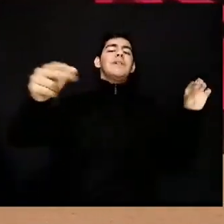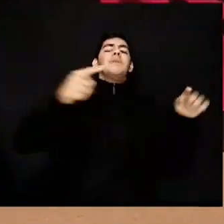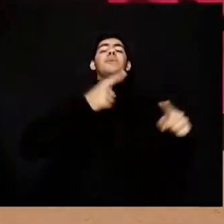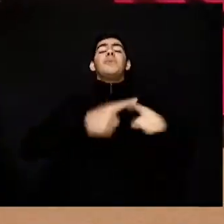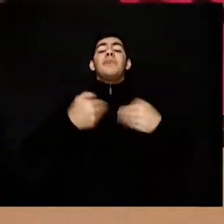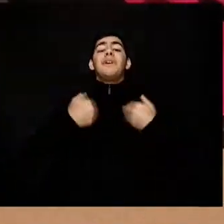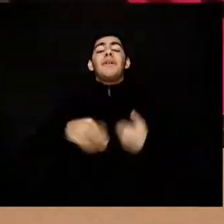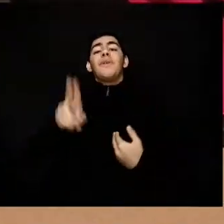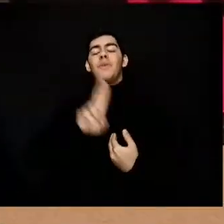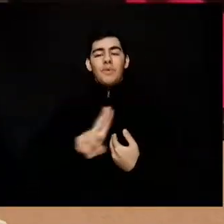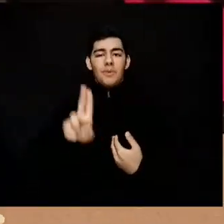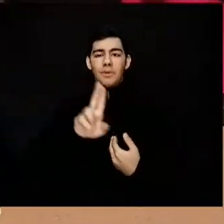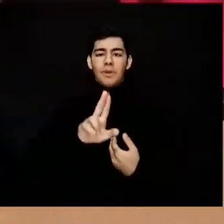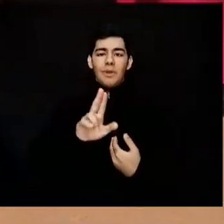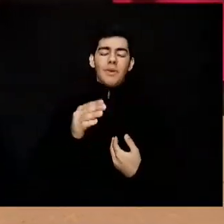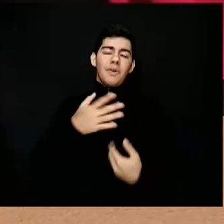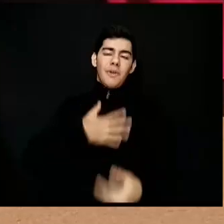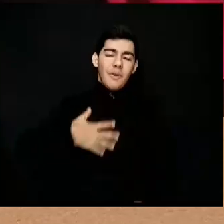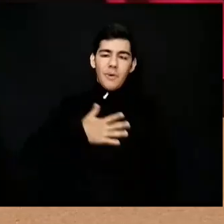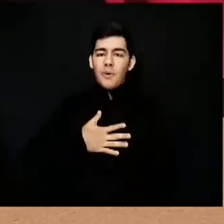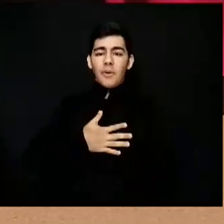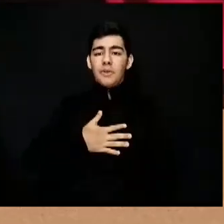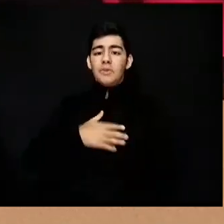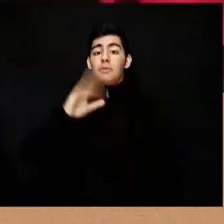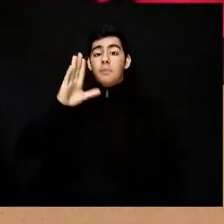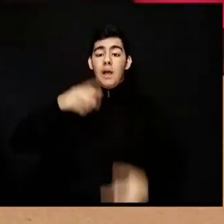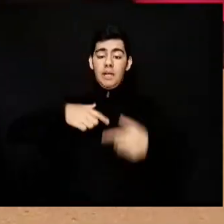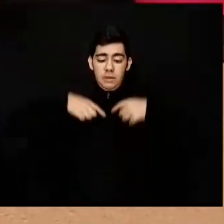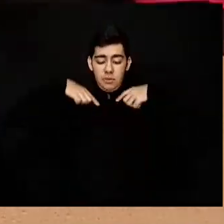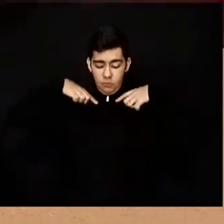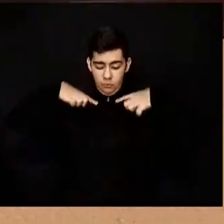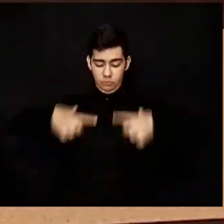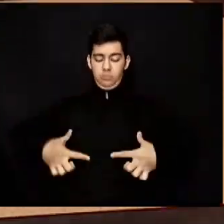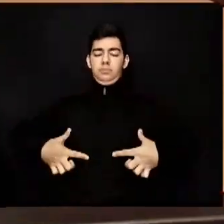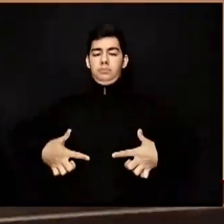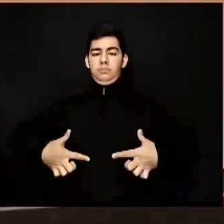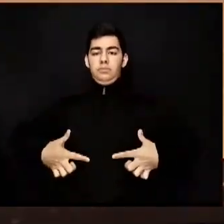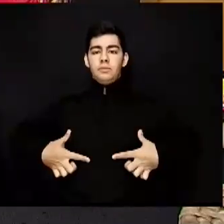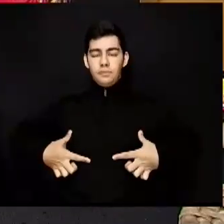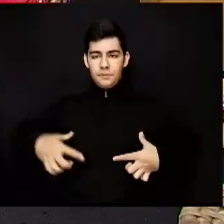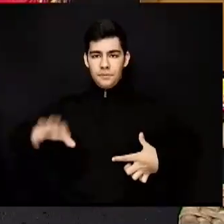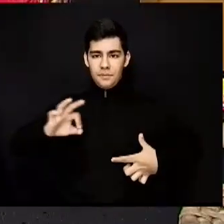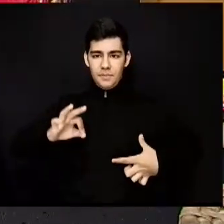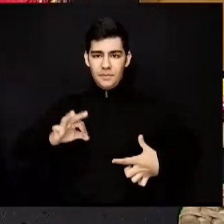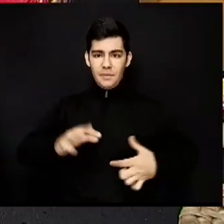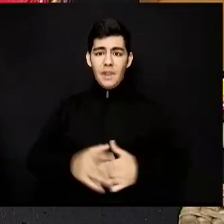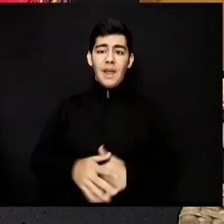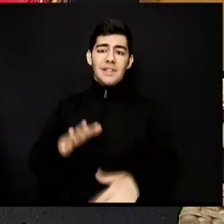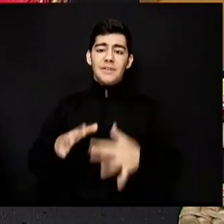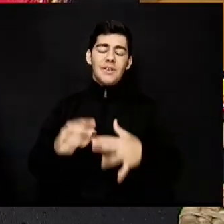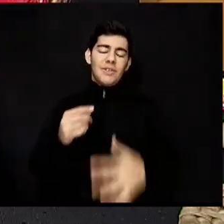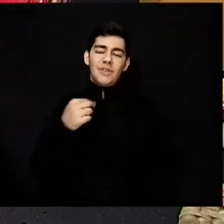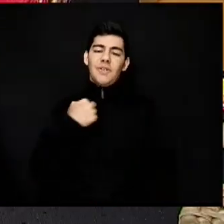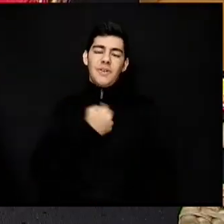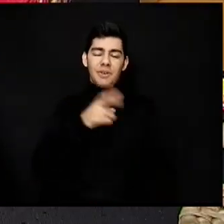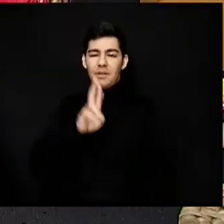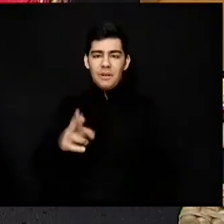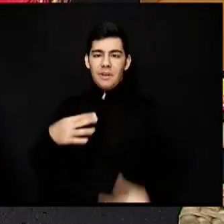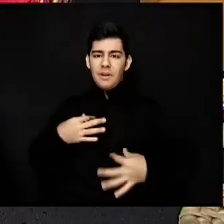Às vezes a gente vai colocar uma blusinha aberta, dá um charme, a gente coloca um detalhe na ponta e aí ele fica bem